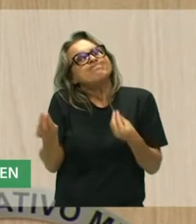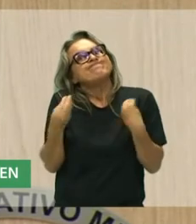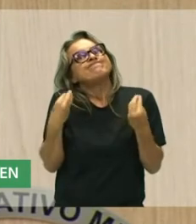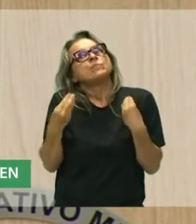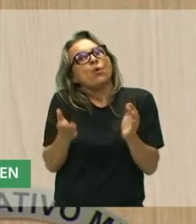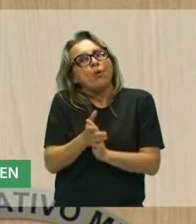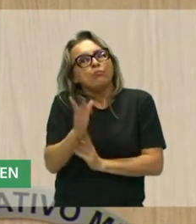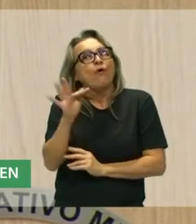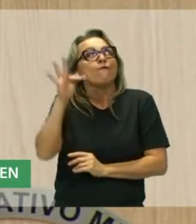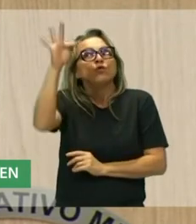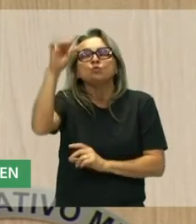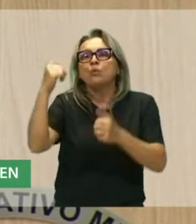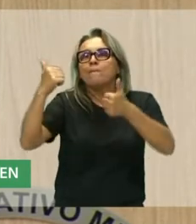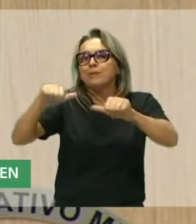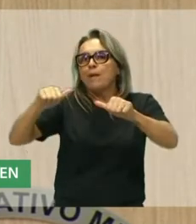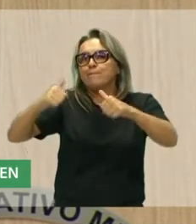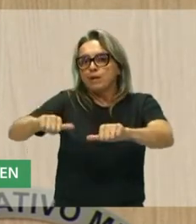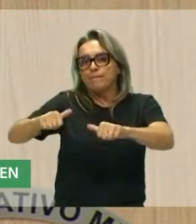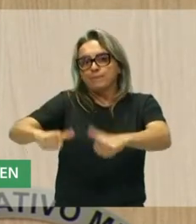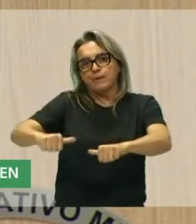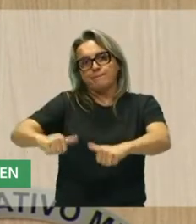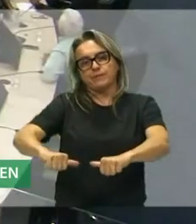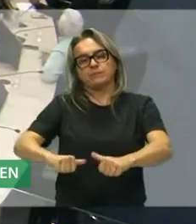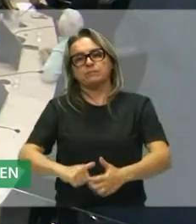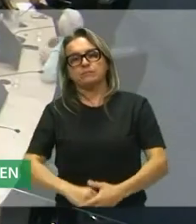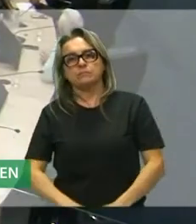mais grave a nossa situação do hospital aqui em Itajaí.